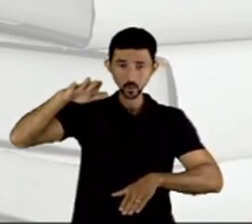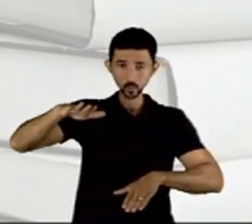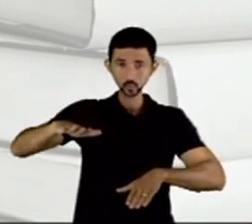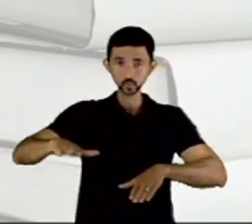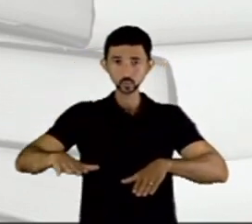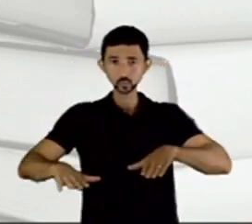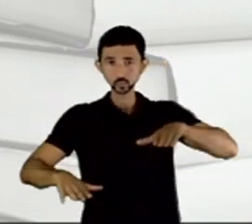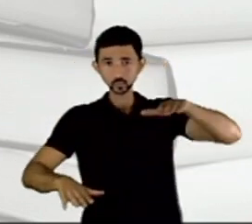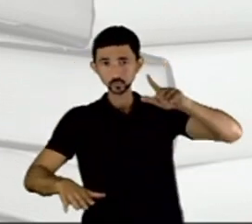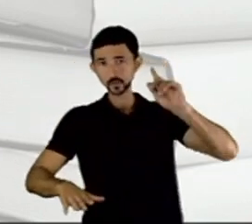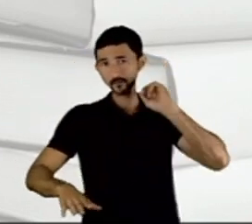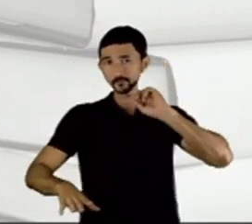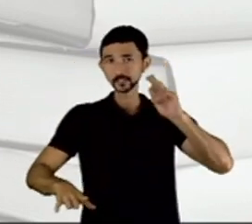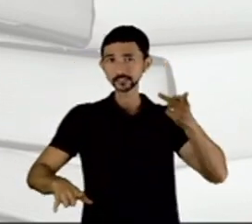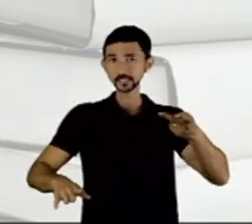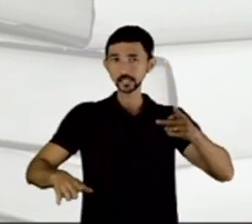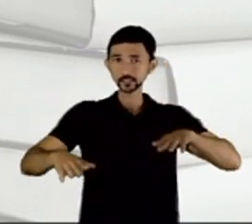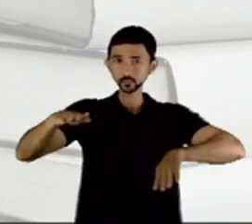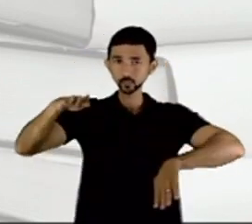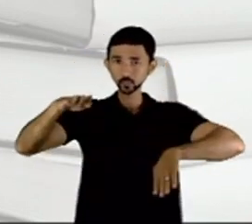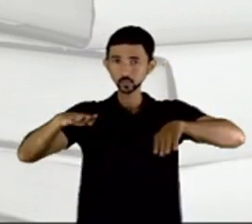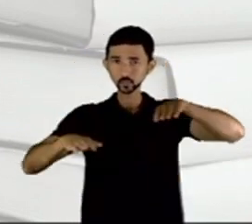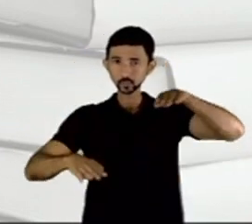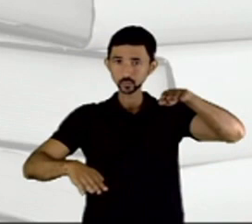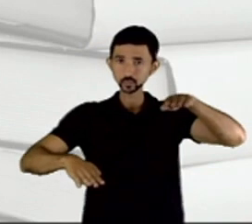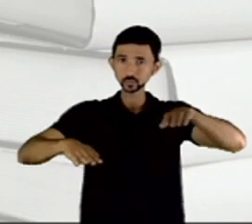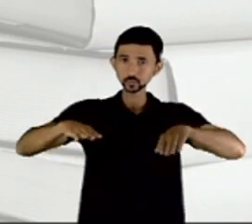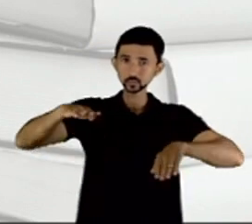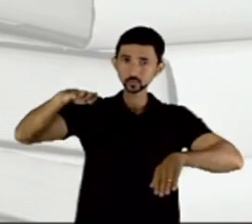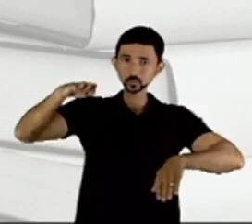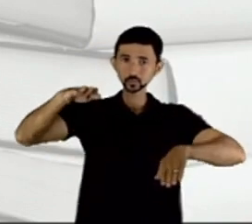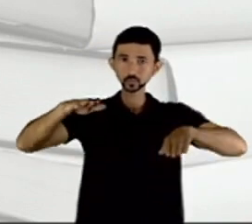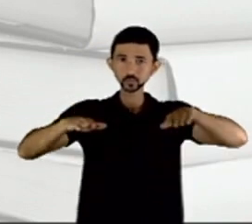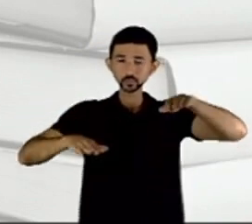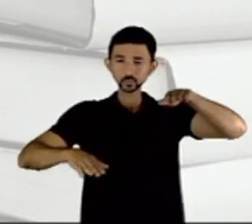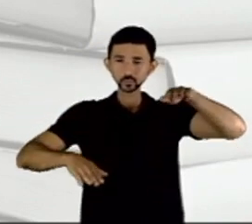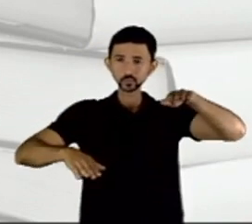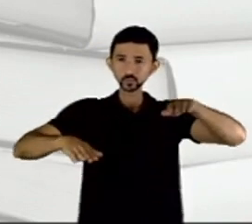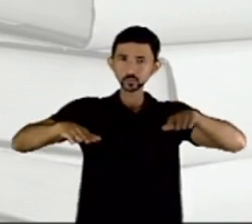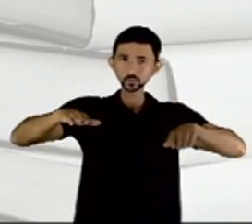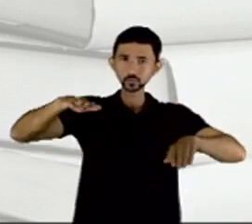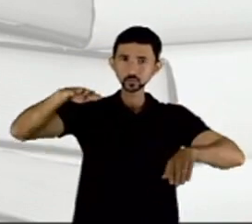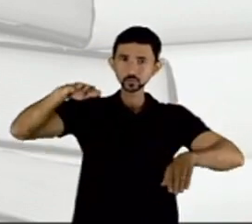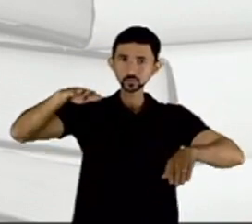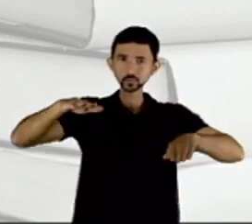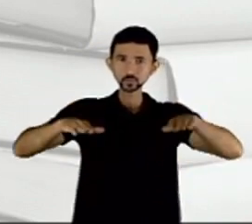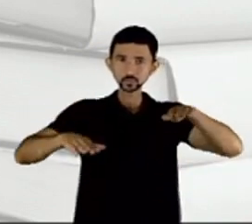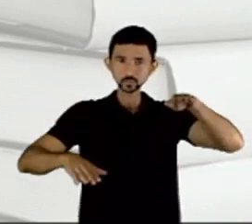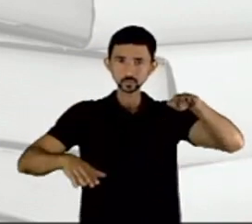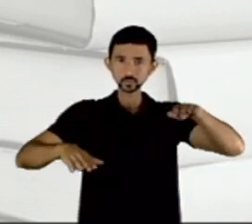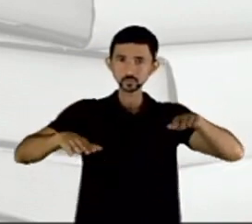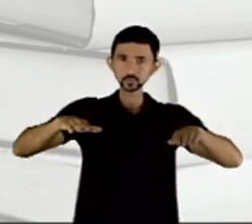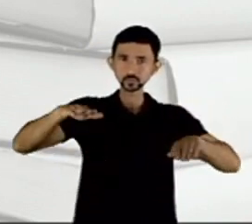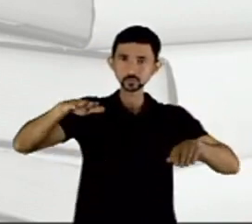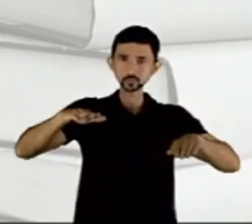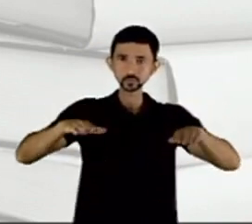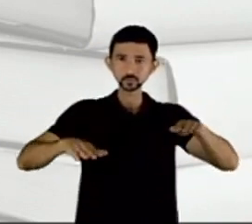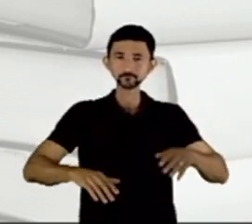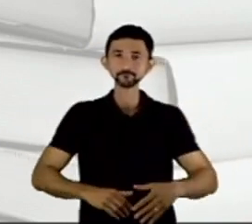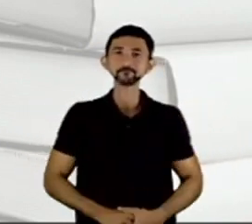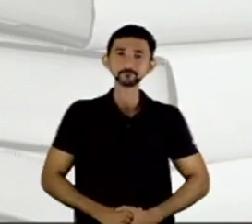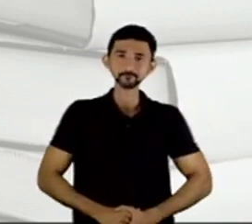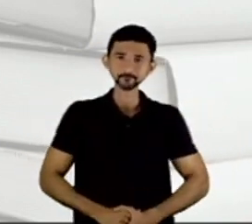outra hora Minas Gerais. Então, eles se alternavam através do voto do cabresto, através do coronelismo, tá bom?